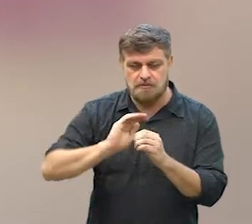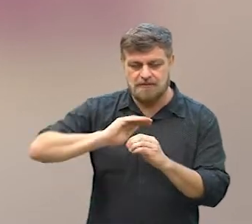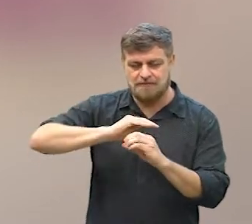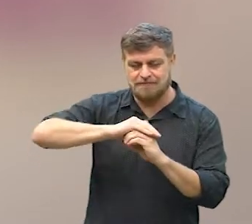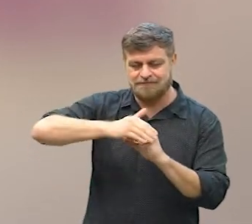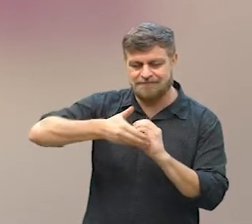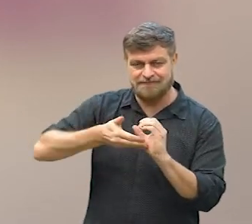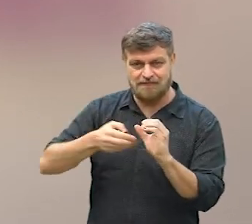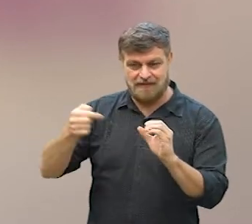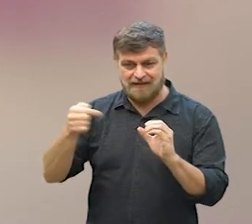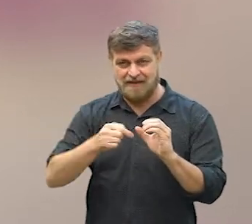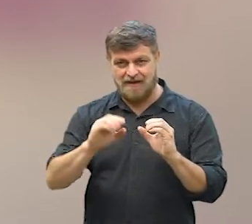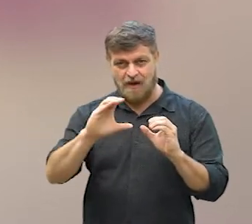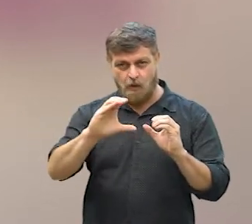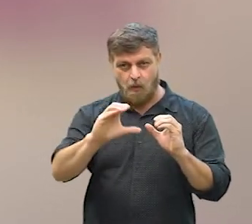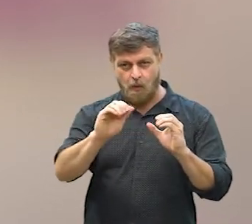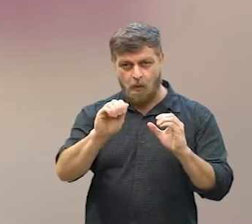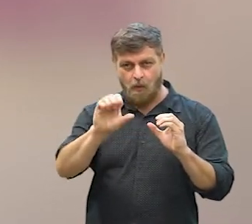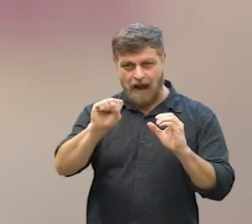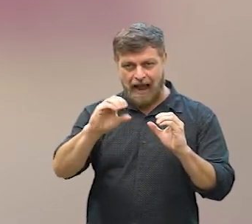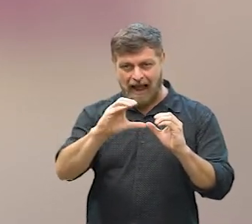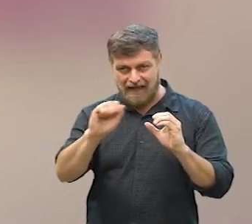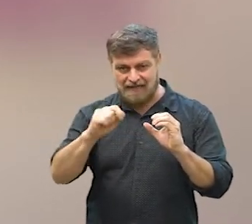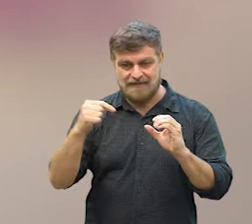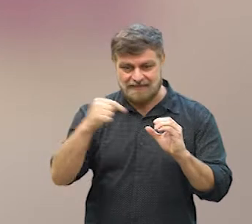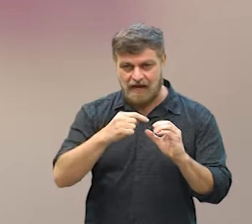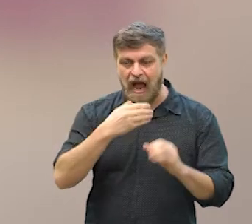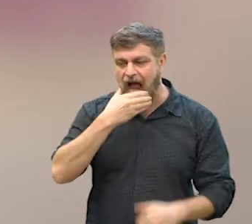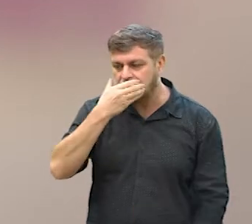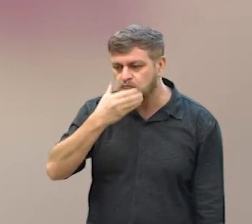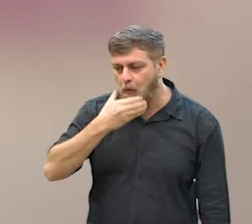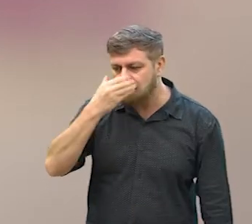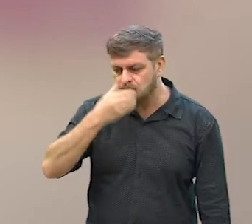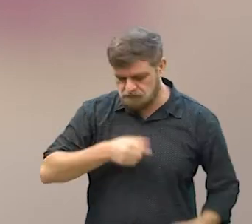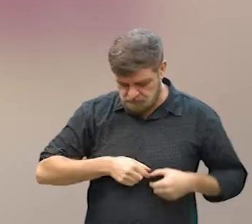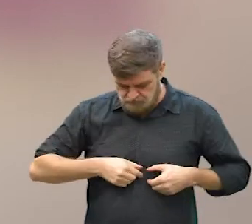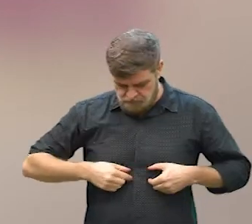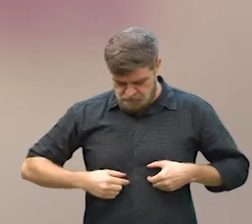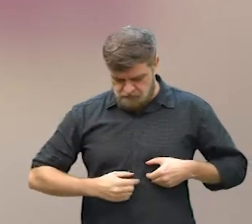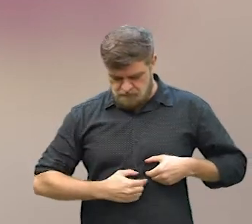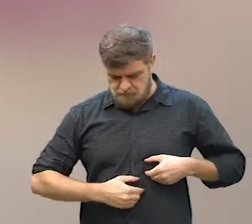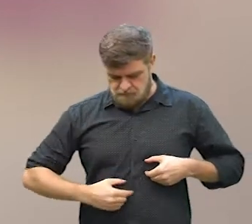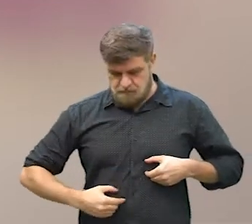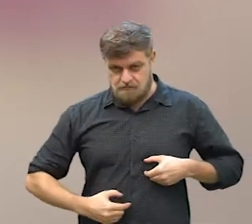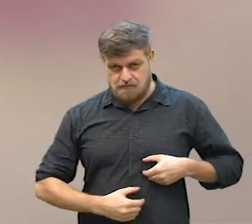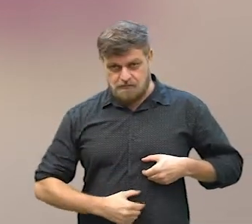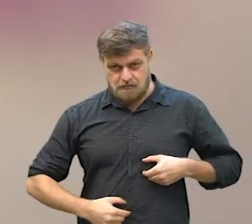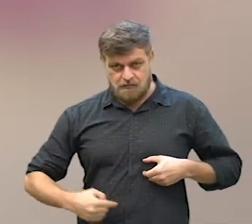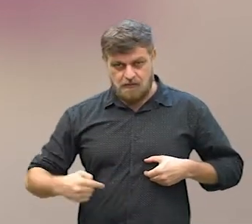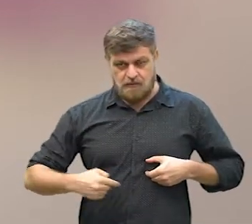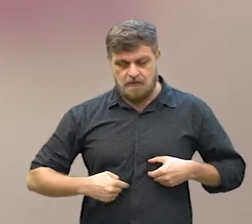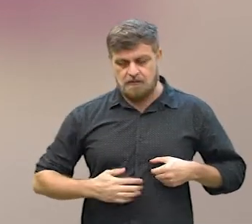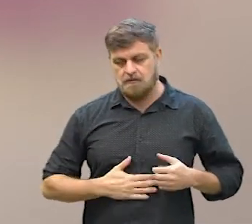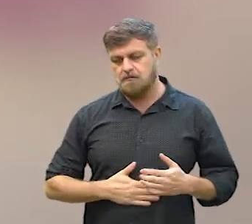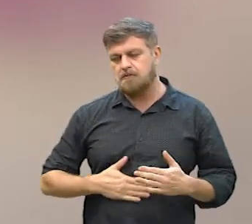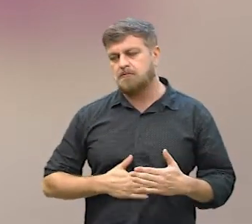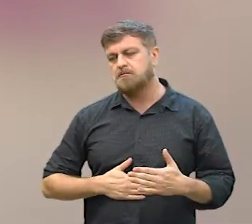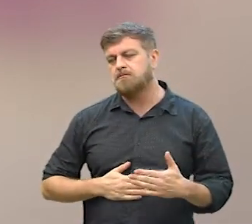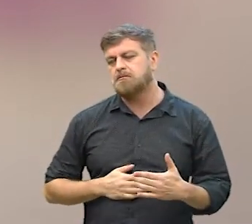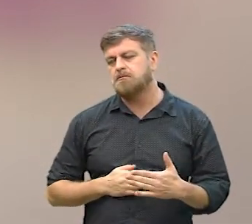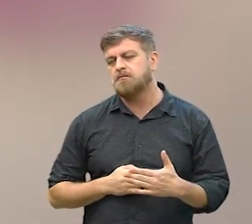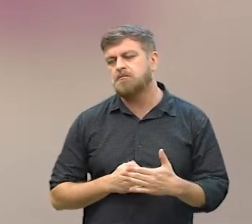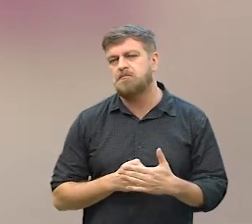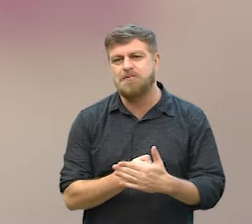fruta com cascas, porque aí ela vai ter fibra que vai inflar dentro do nosso intestino, do nosso estômago, e vai trazer